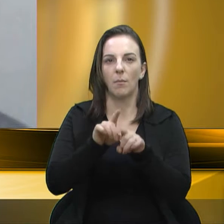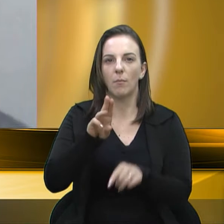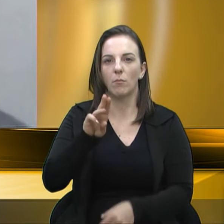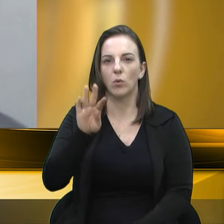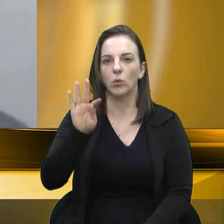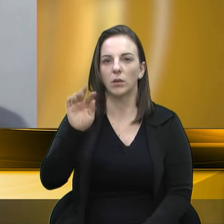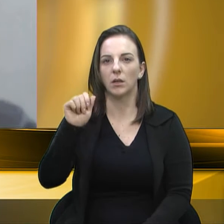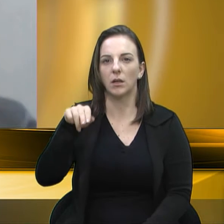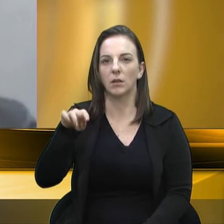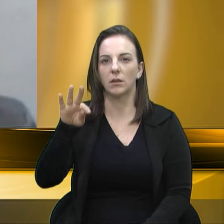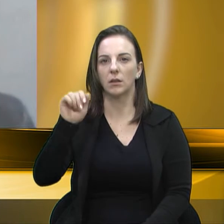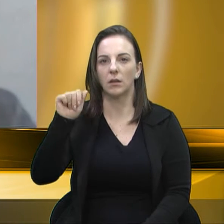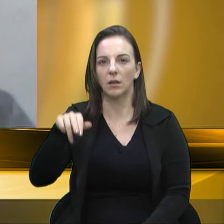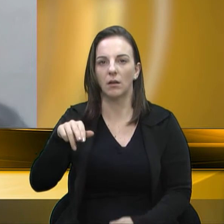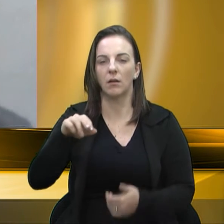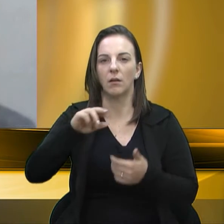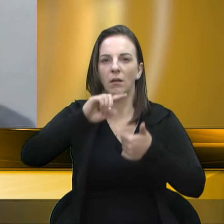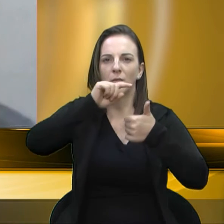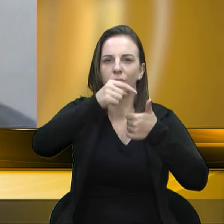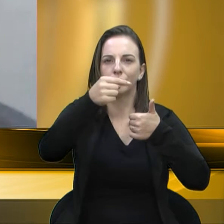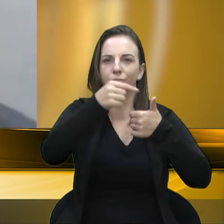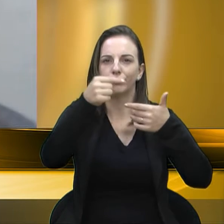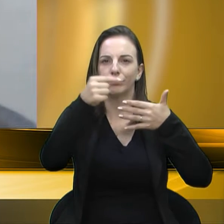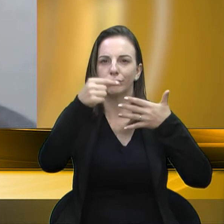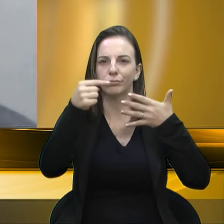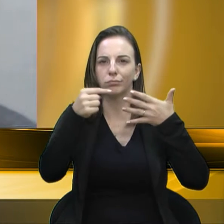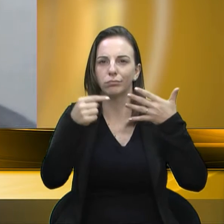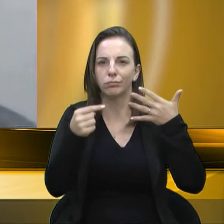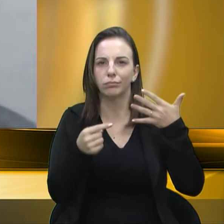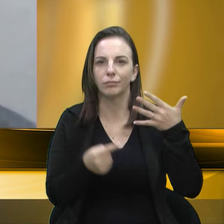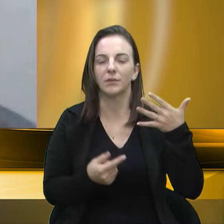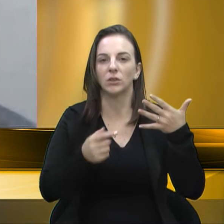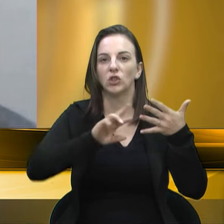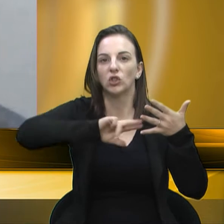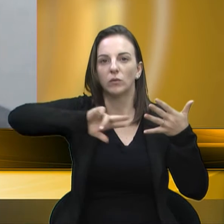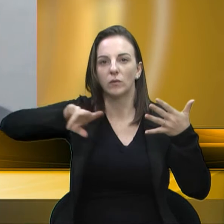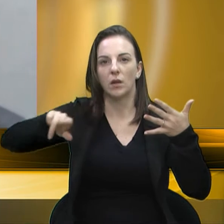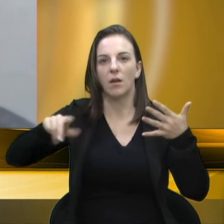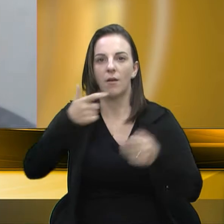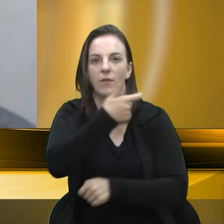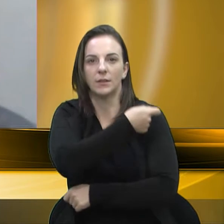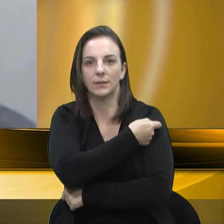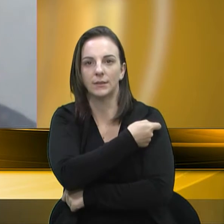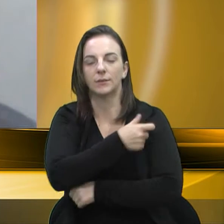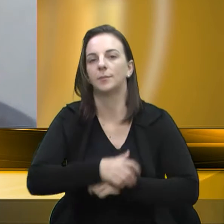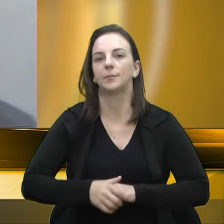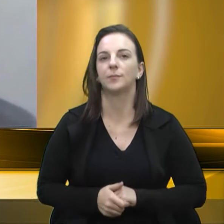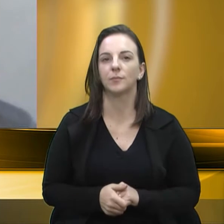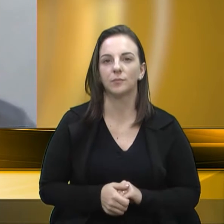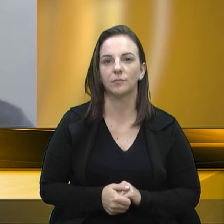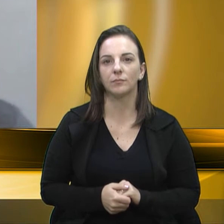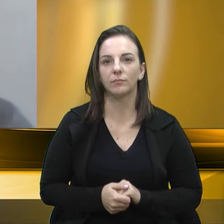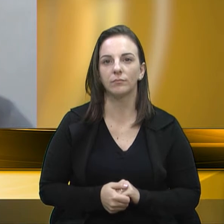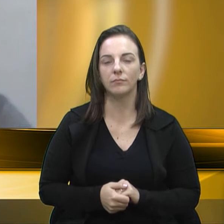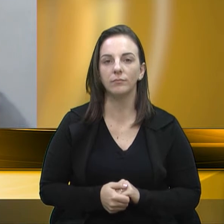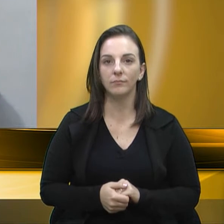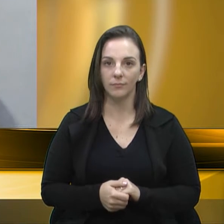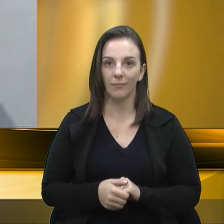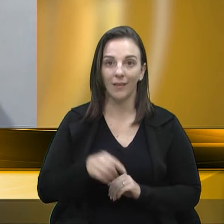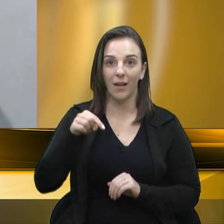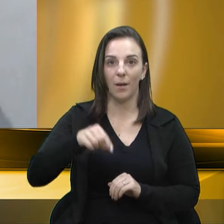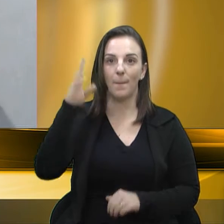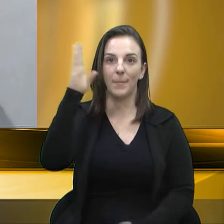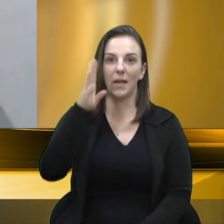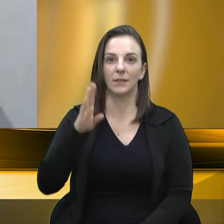russa, que agora tem sido muito procurada pelos mais diversos governos e órgãos. A previsão para o